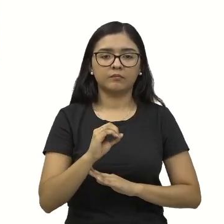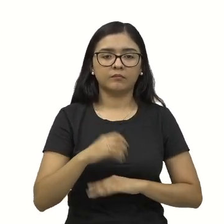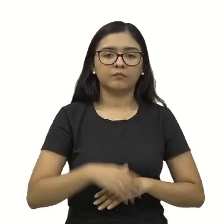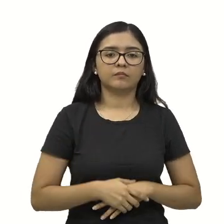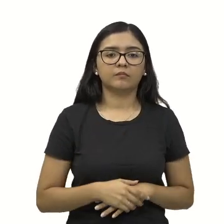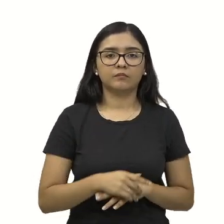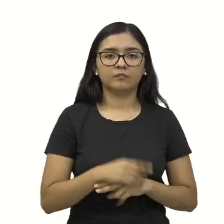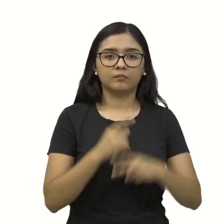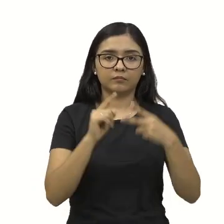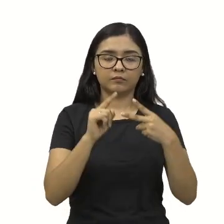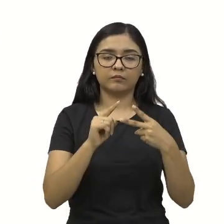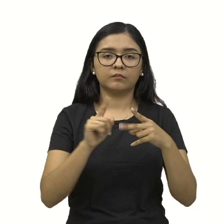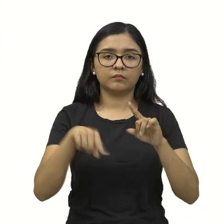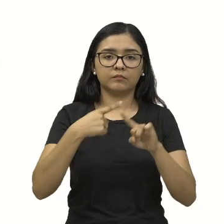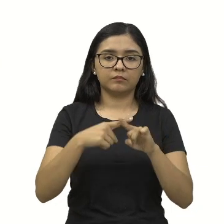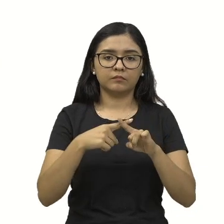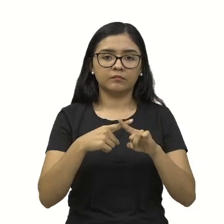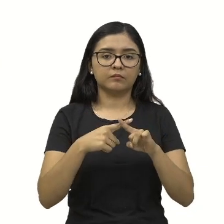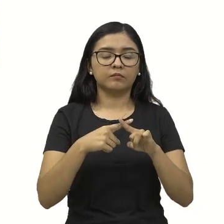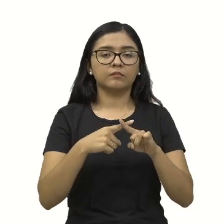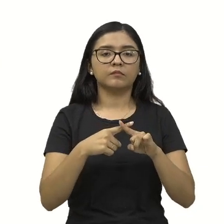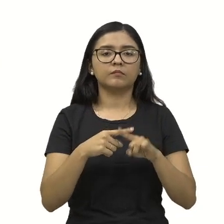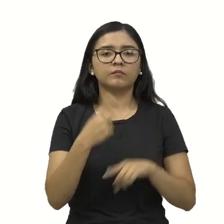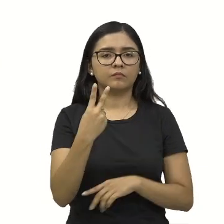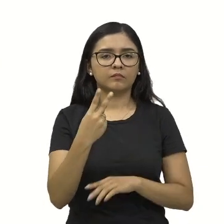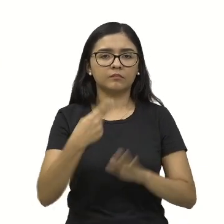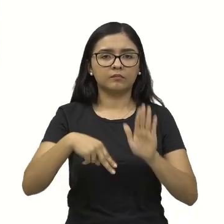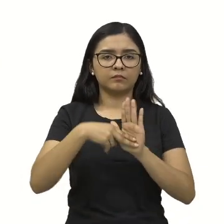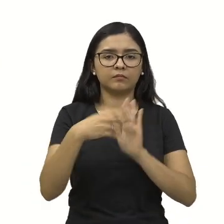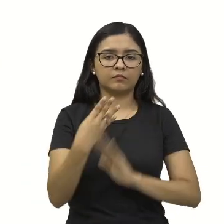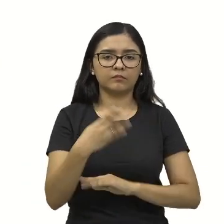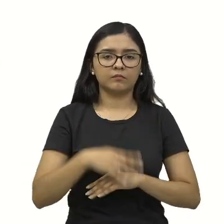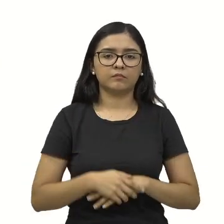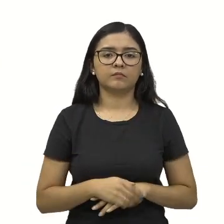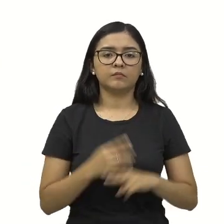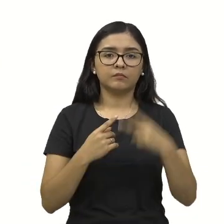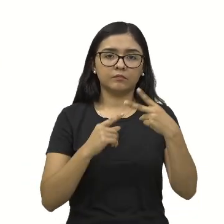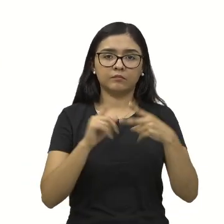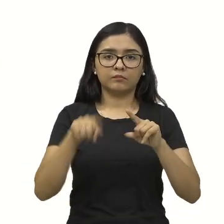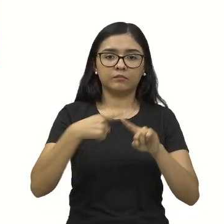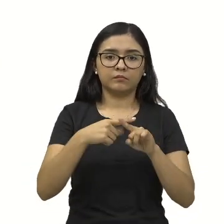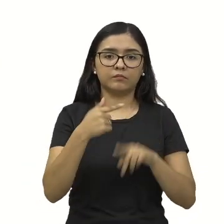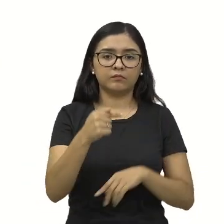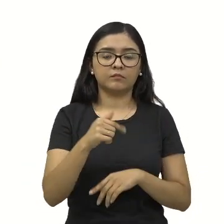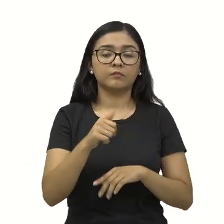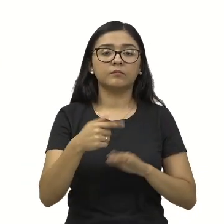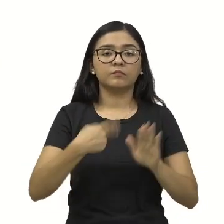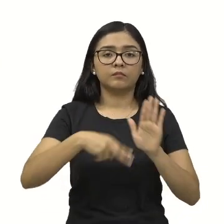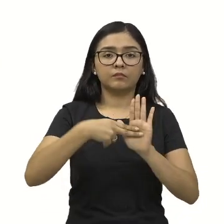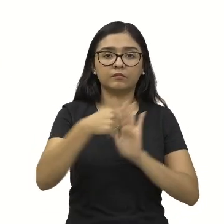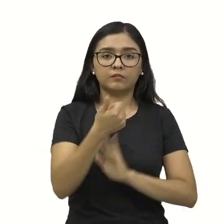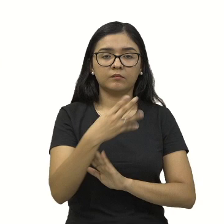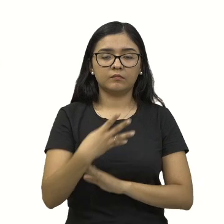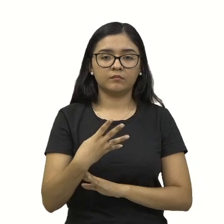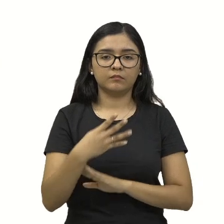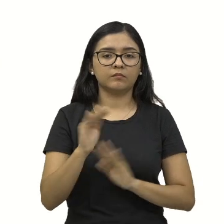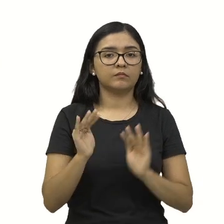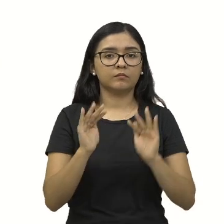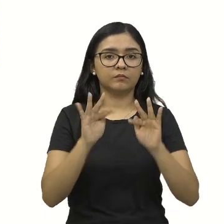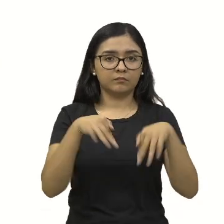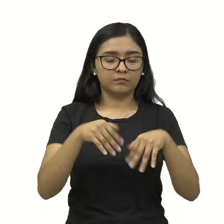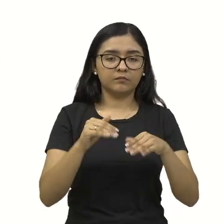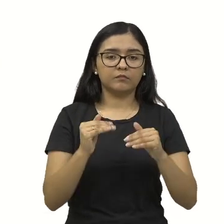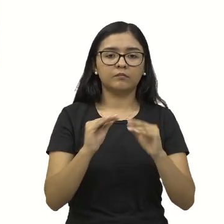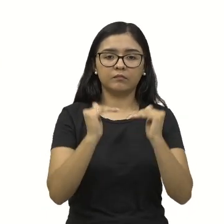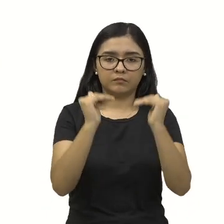2 vezes 2, que vai dar 4. E 2 vezes 7 é igual a 14. Finalizamos aí a segunda linha,